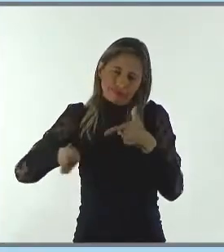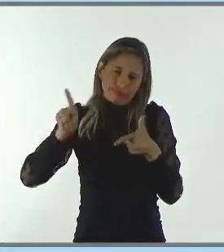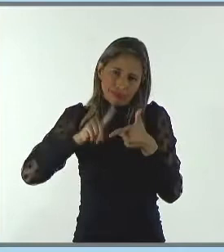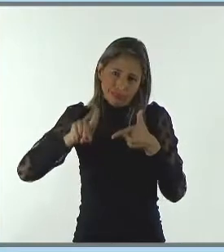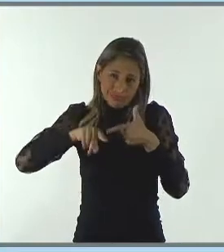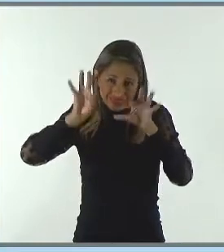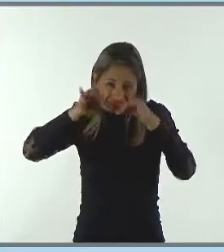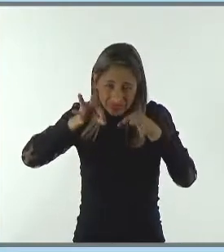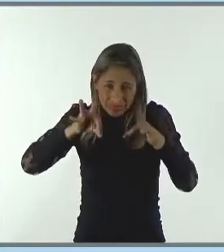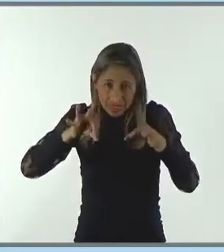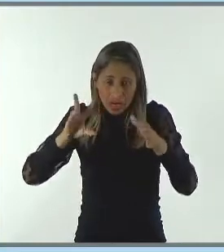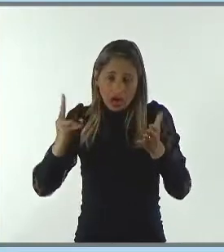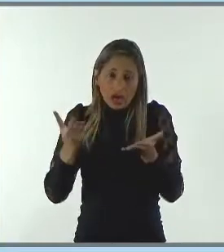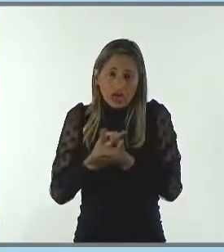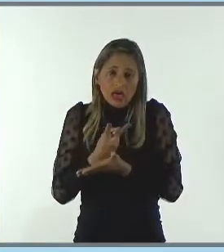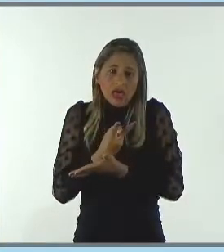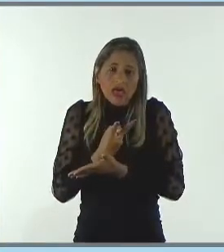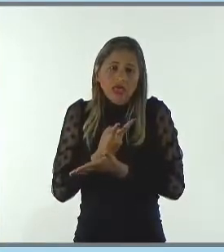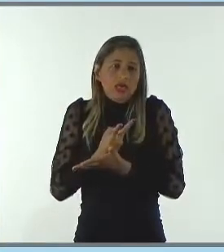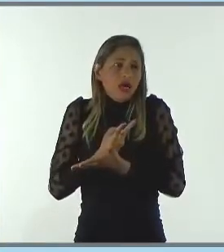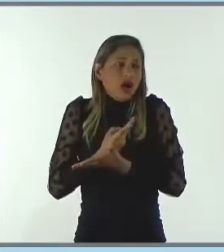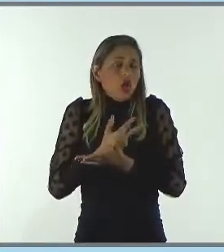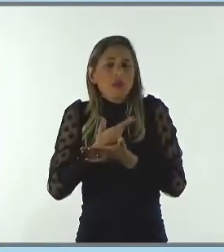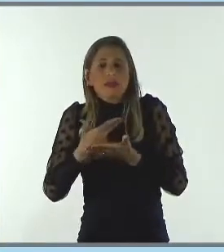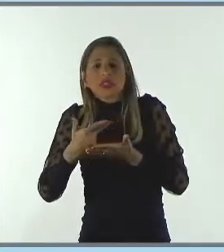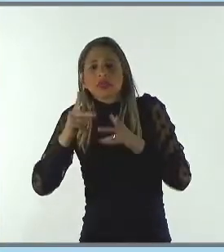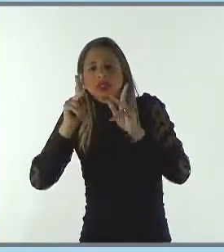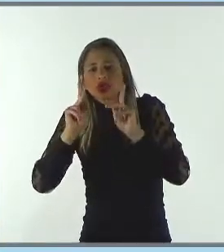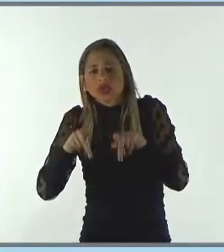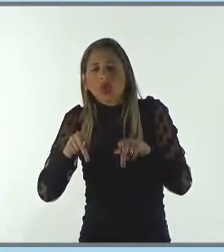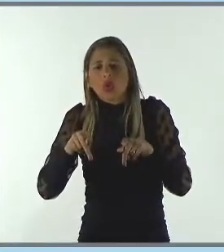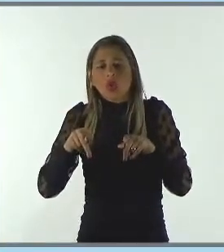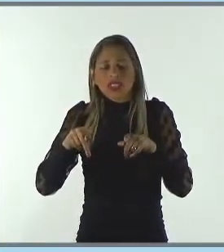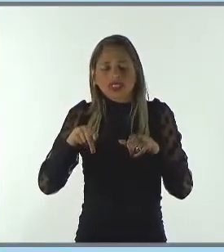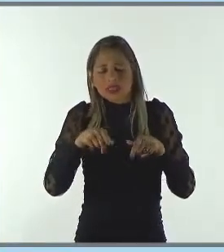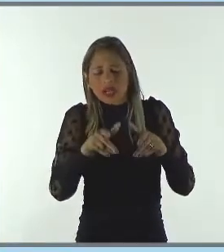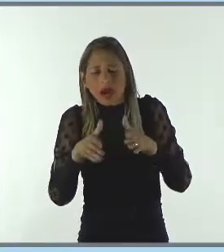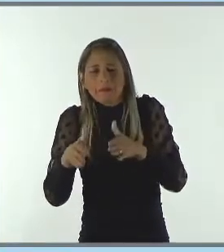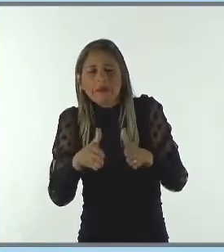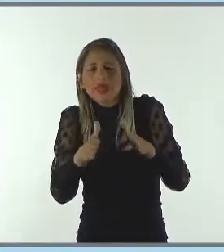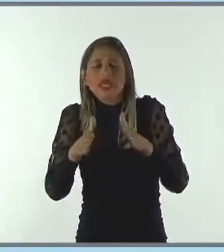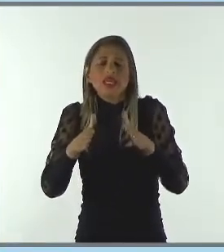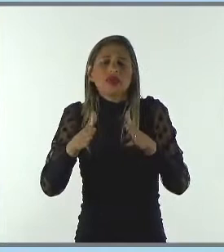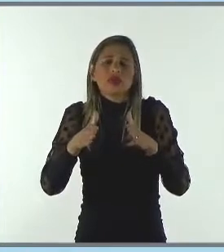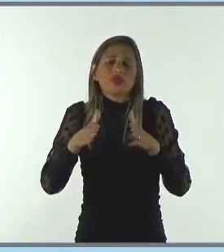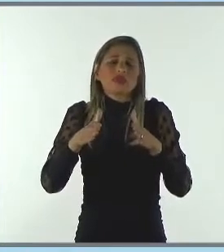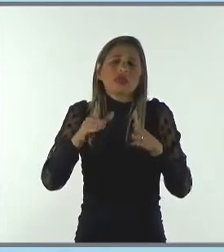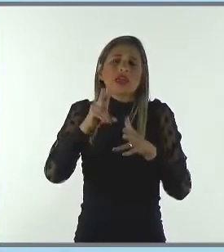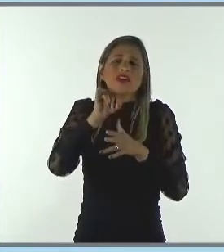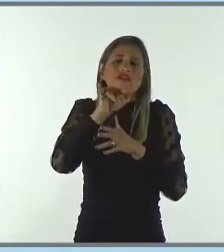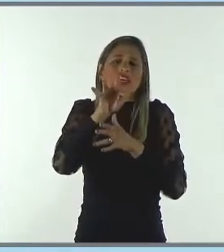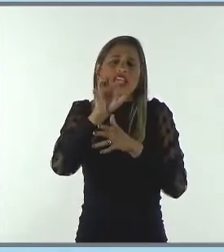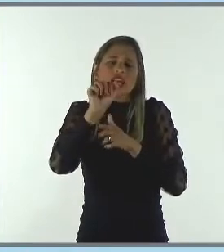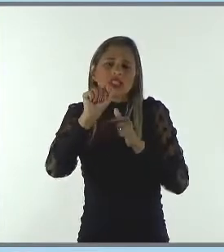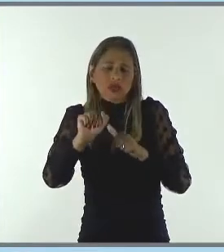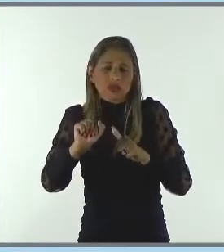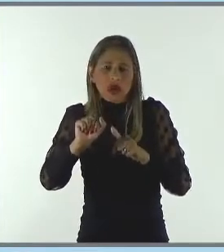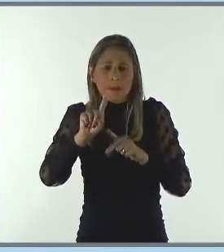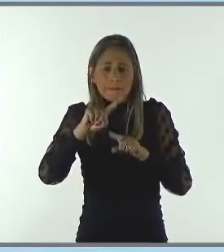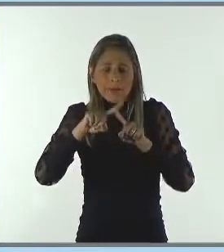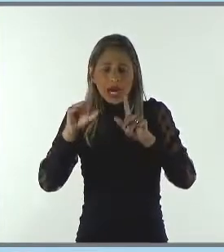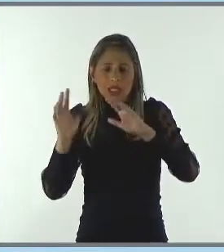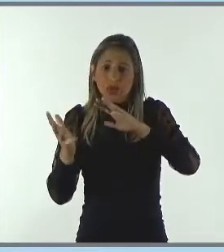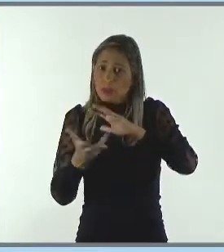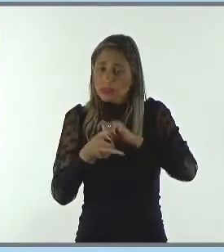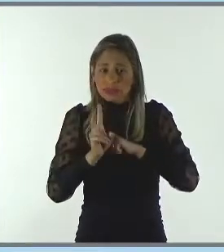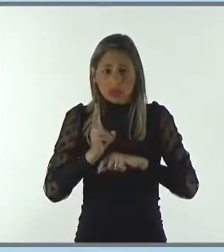né, em que muitos, lamentavelmente, são tragados, muitos ficam pelo caminho, muitos são vitimados, mas o mundo